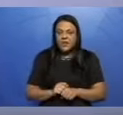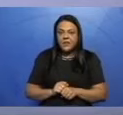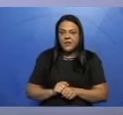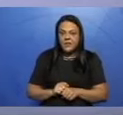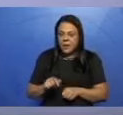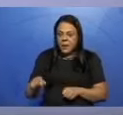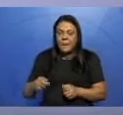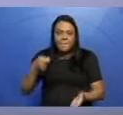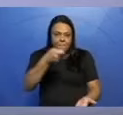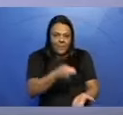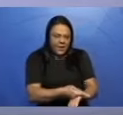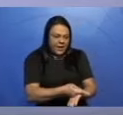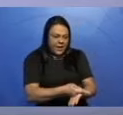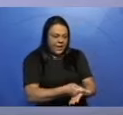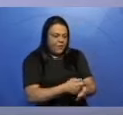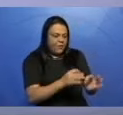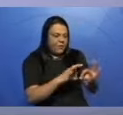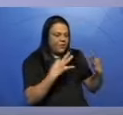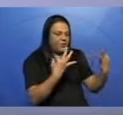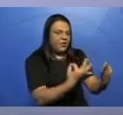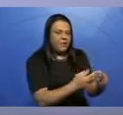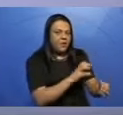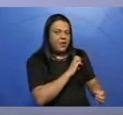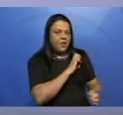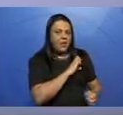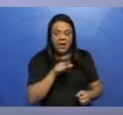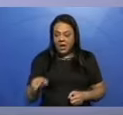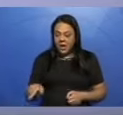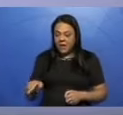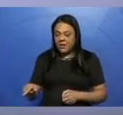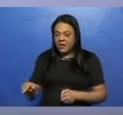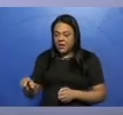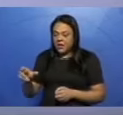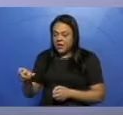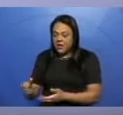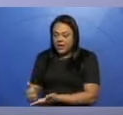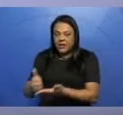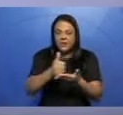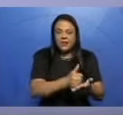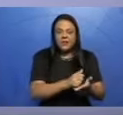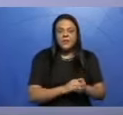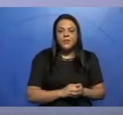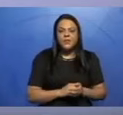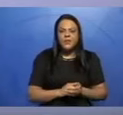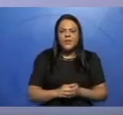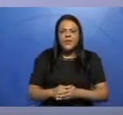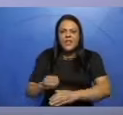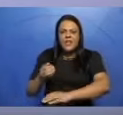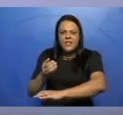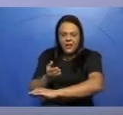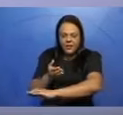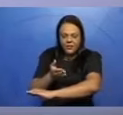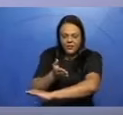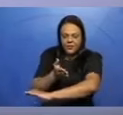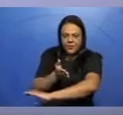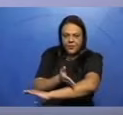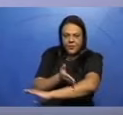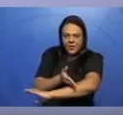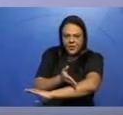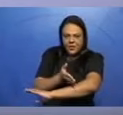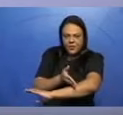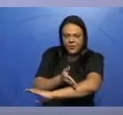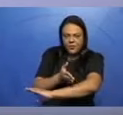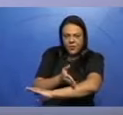famílias nobres. Já na Idade Média, séculos 5 a 15, olha, foram 10